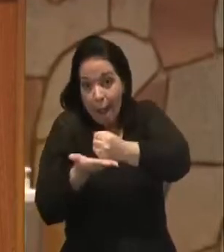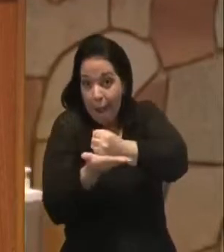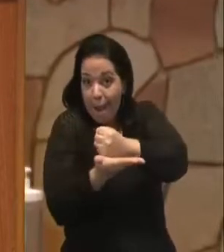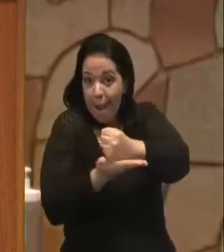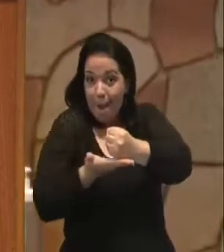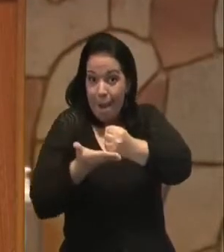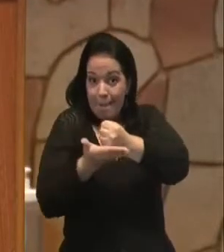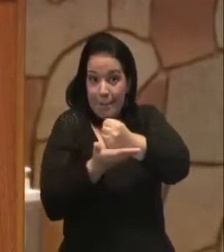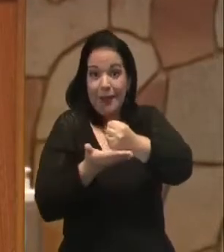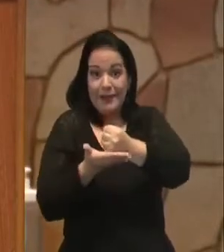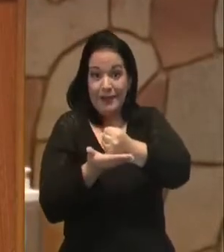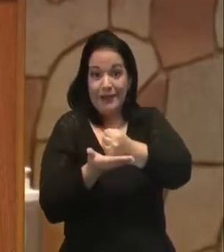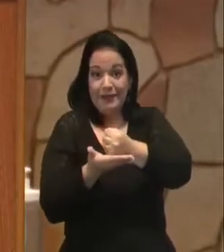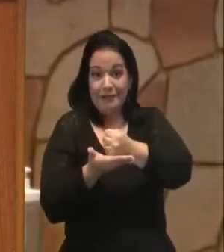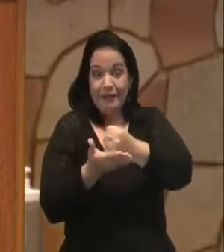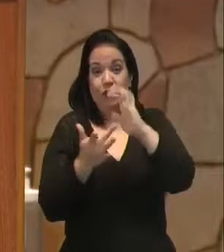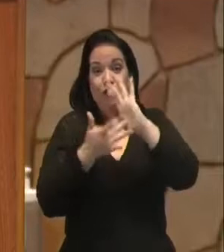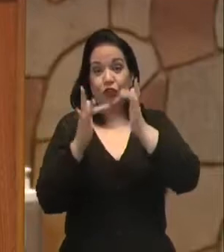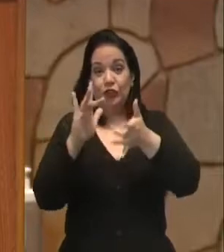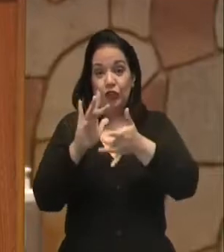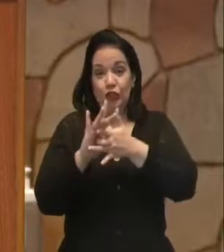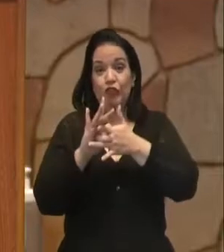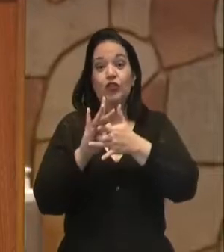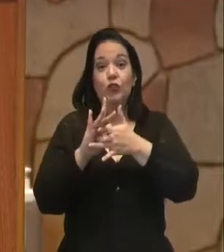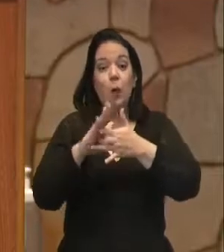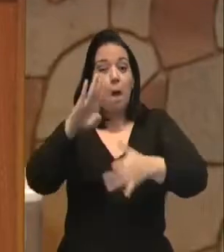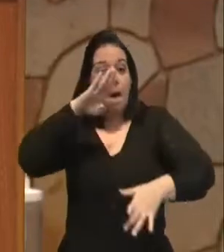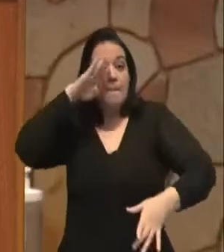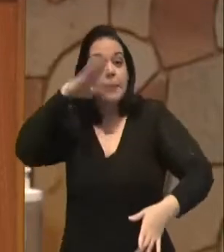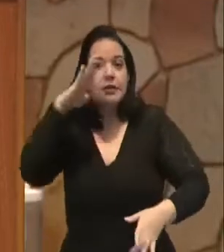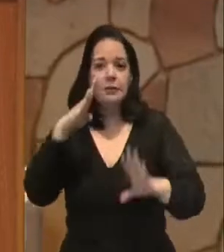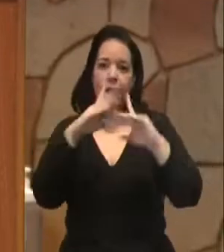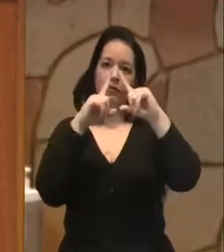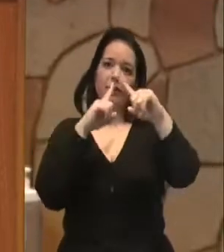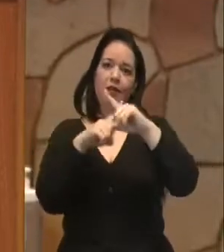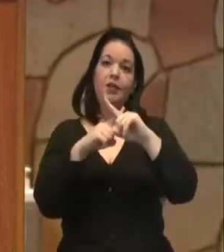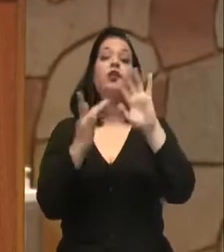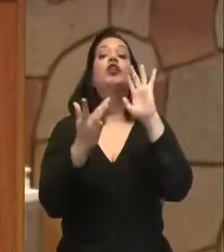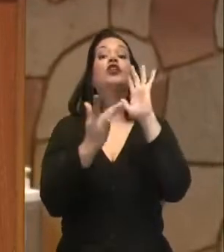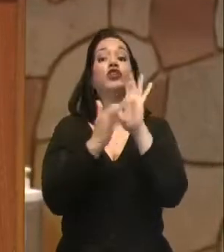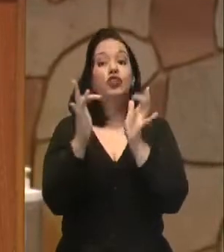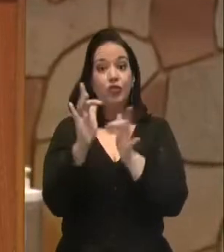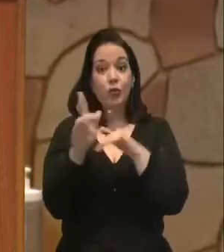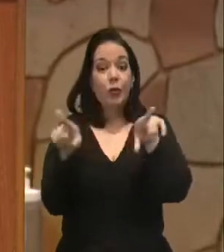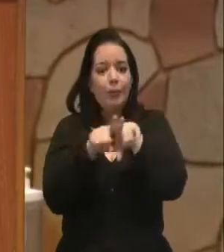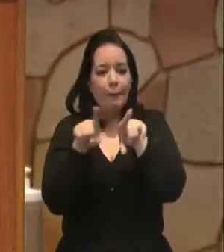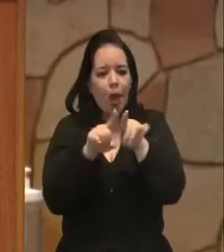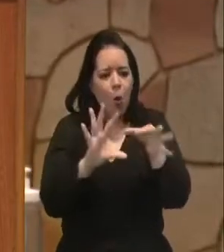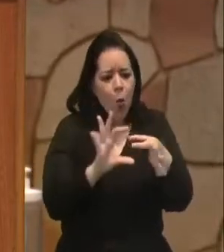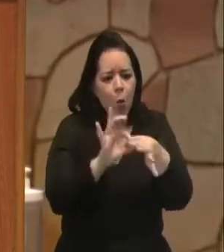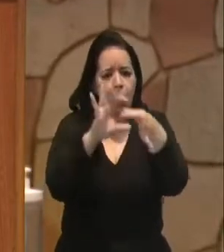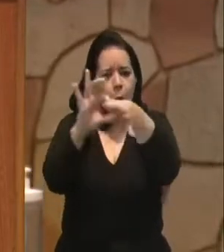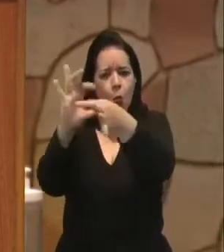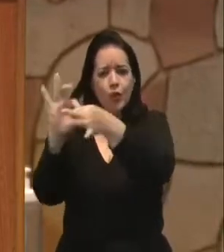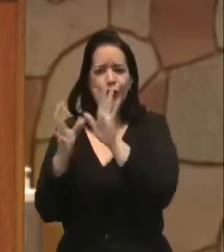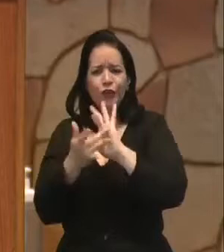fundamento da igreja. Ele é o nosso amálgama, a nossa cola que nos